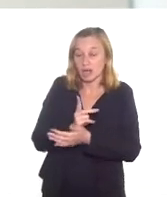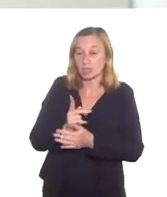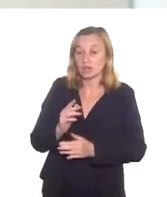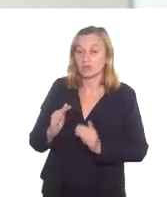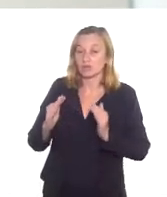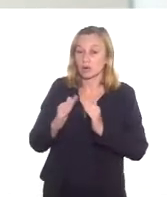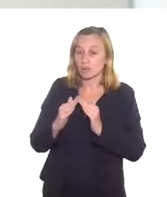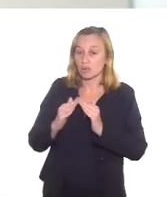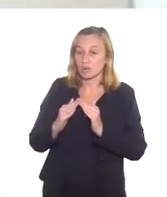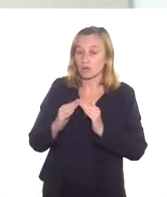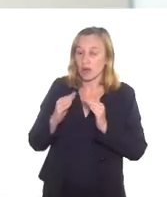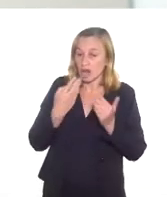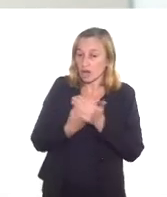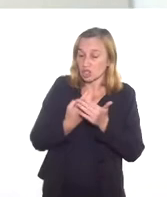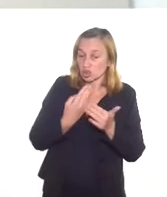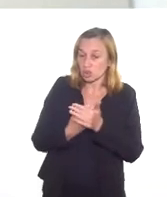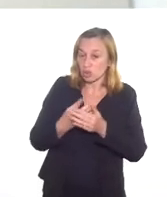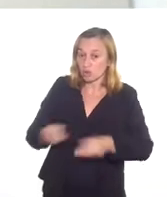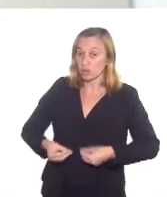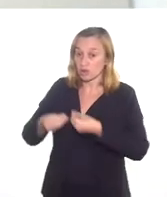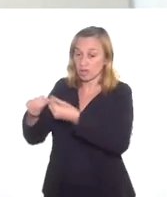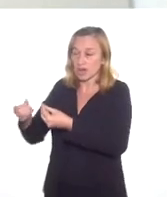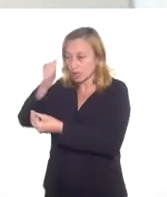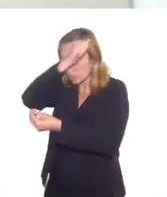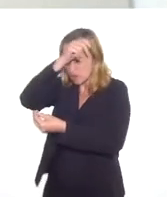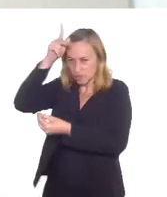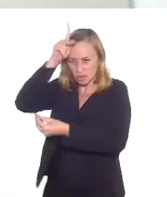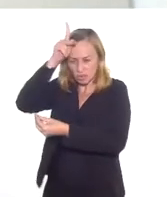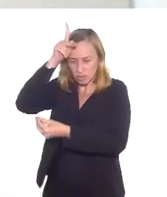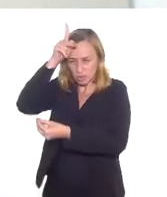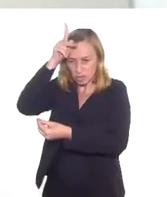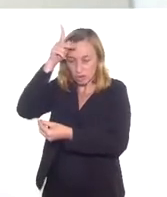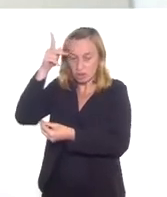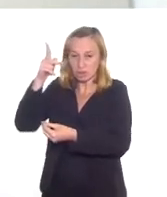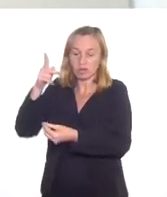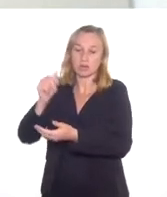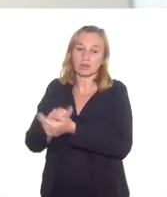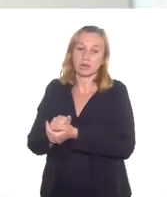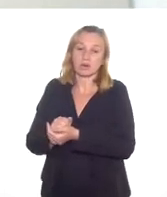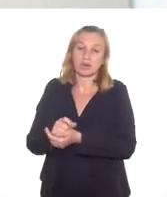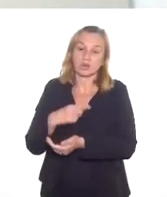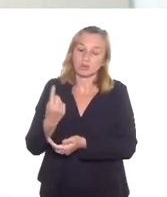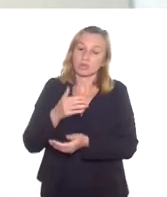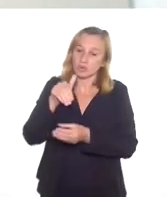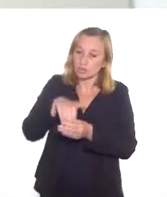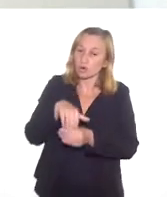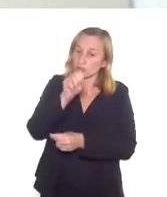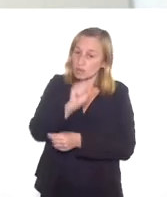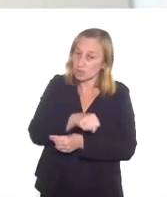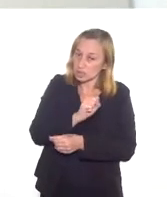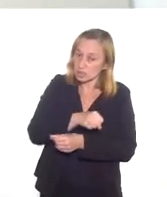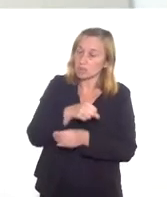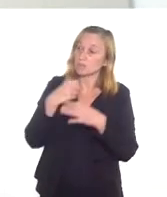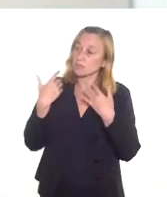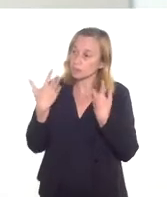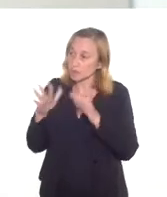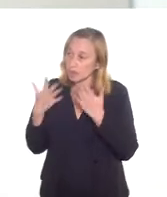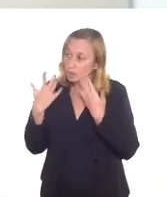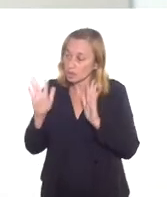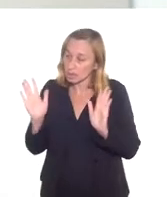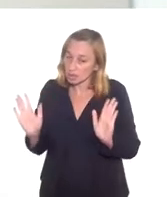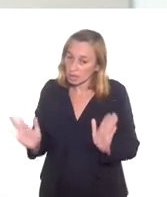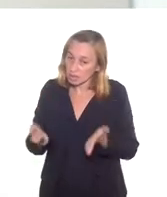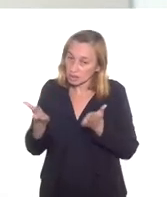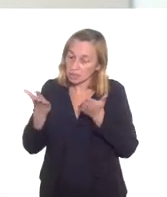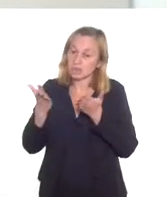imóvel foi cedido à prefeitura para cumprir uma finalidade. Então, o nosso voto é favorável, parabenizando a